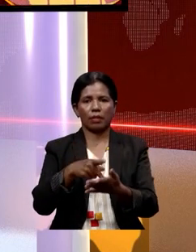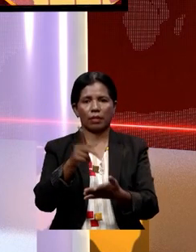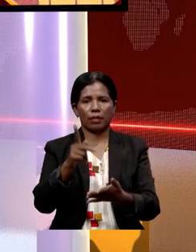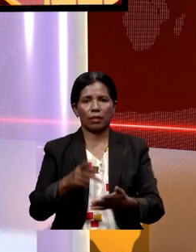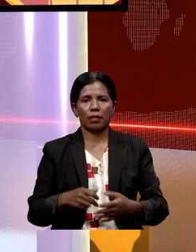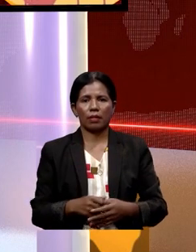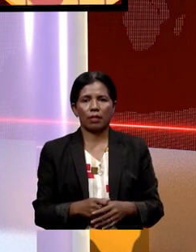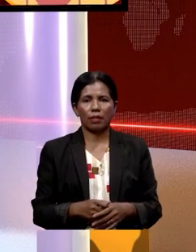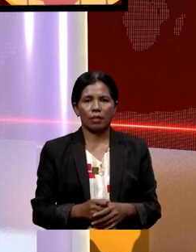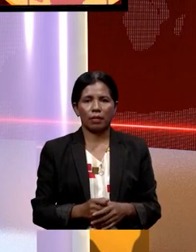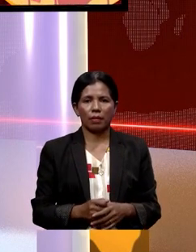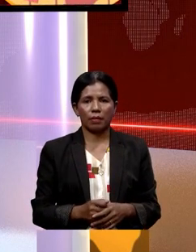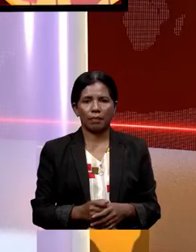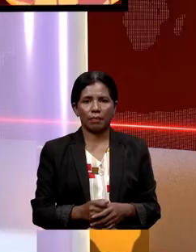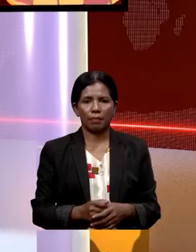os anunciantes Sira.